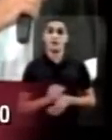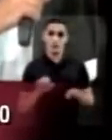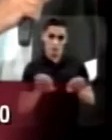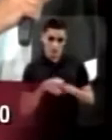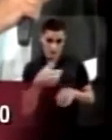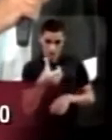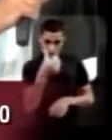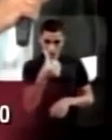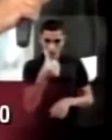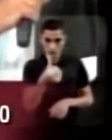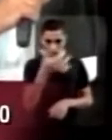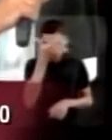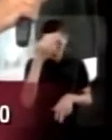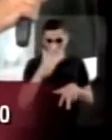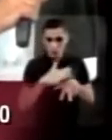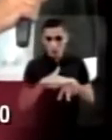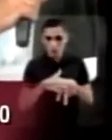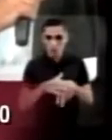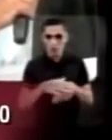sorologia.